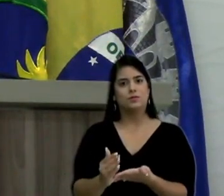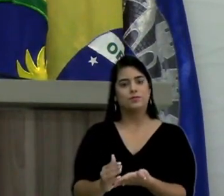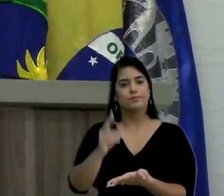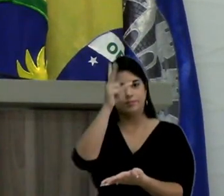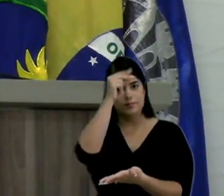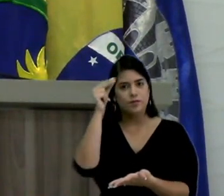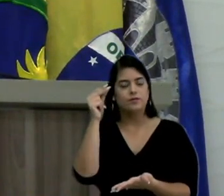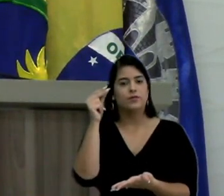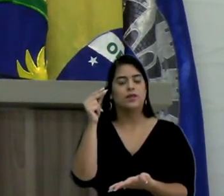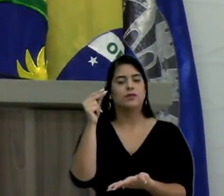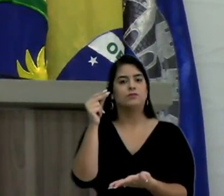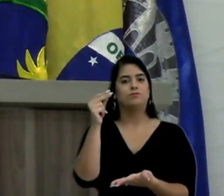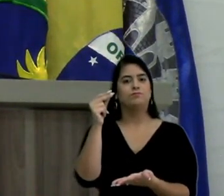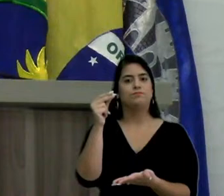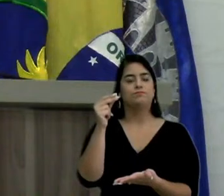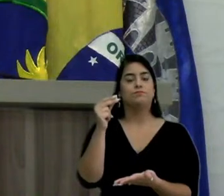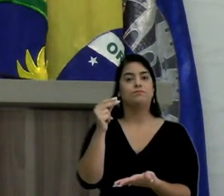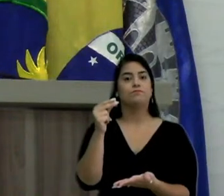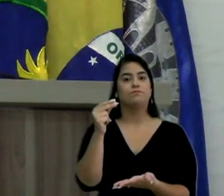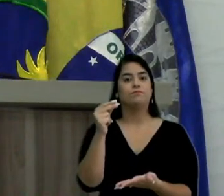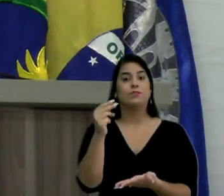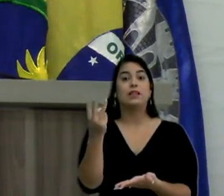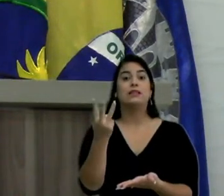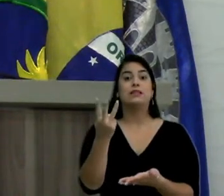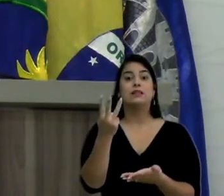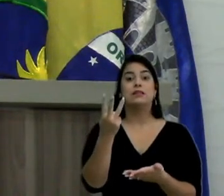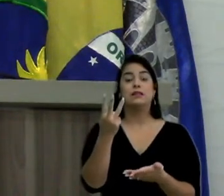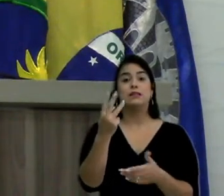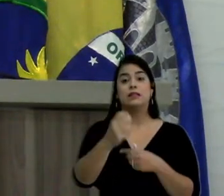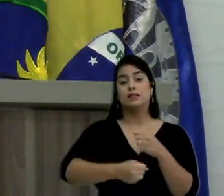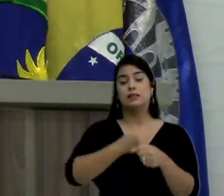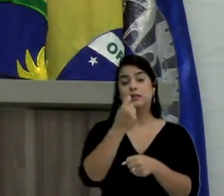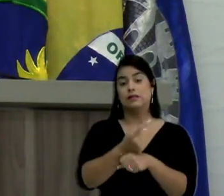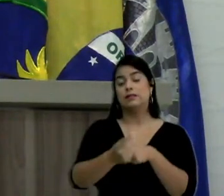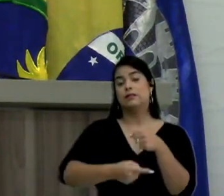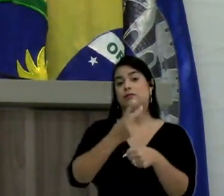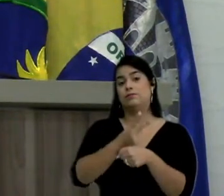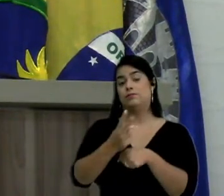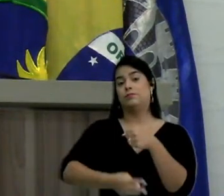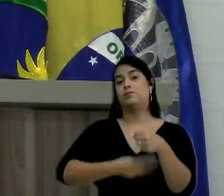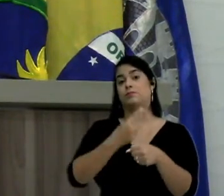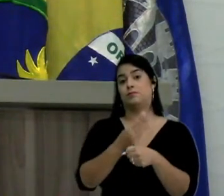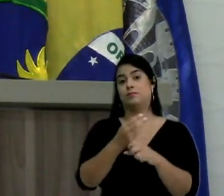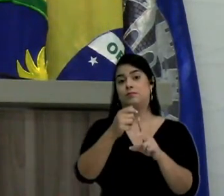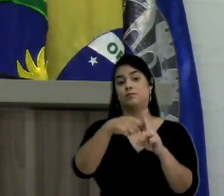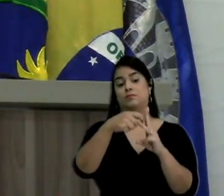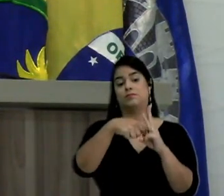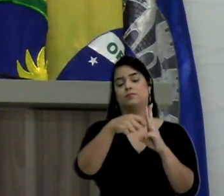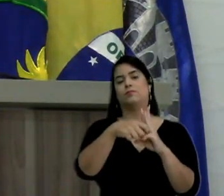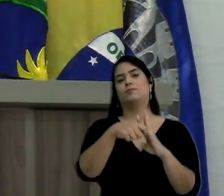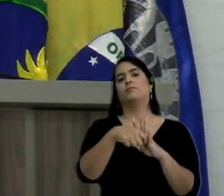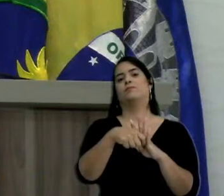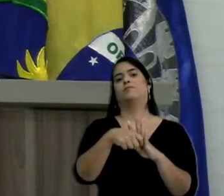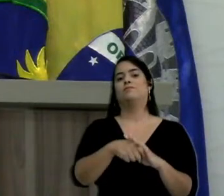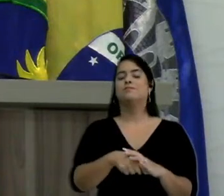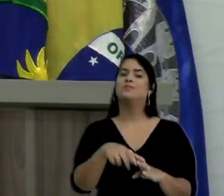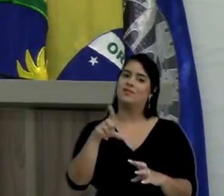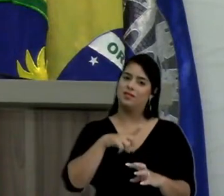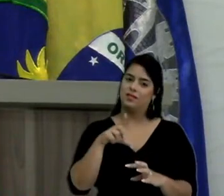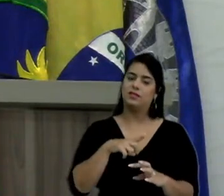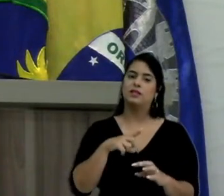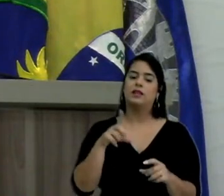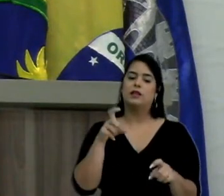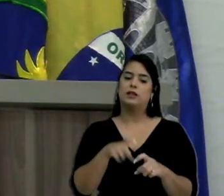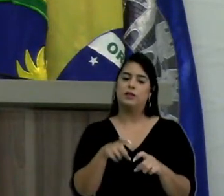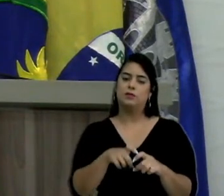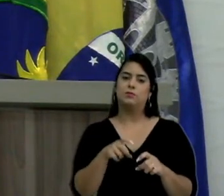meses não só ela como vária especialidade que aqui foi citado hoje as pessoas do nosso município sabe a